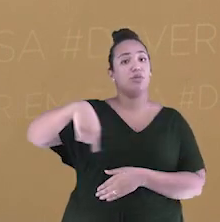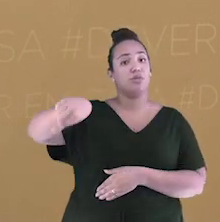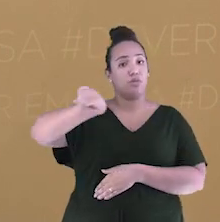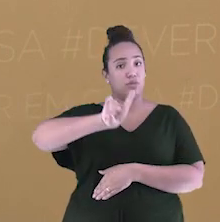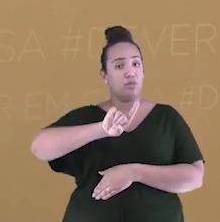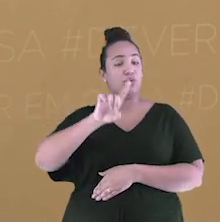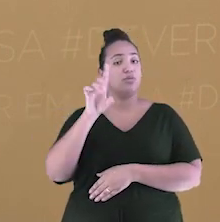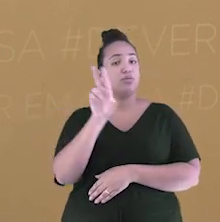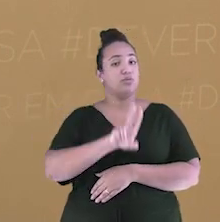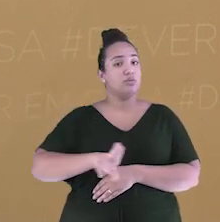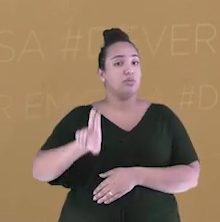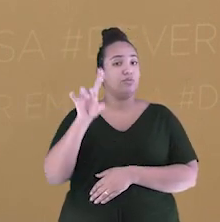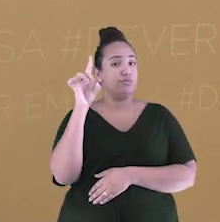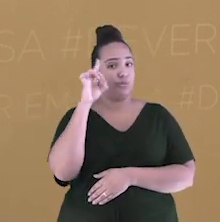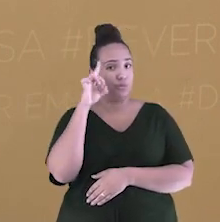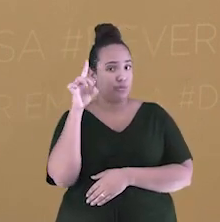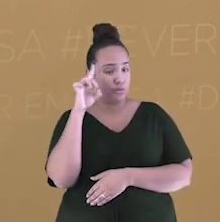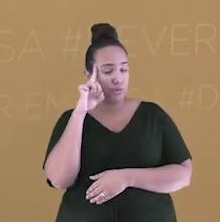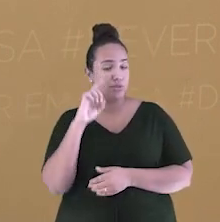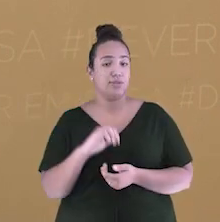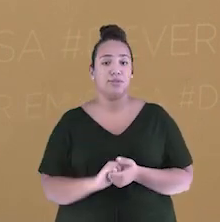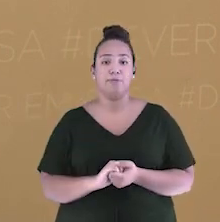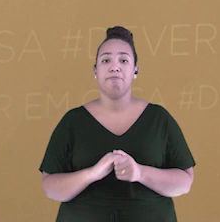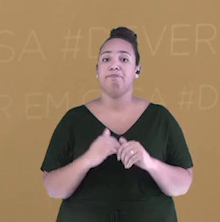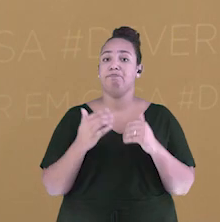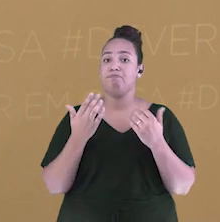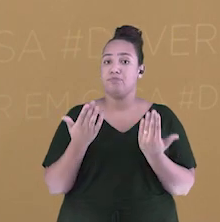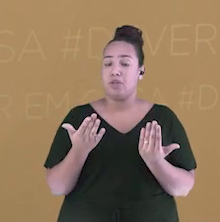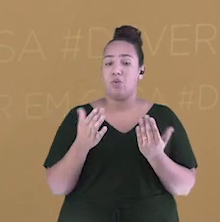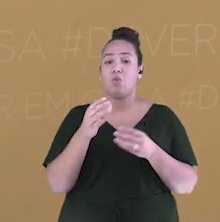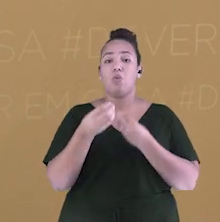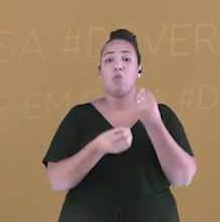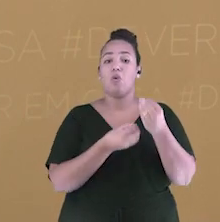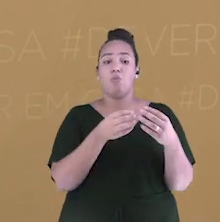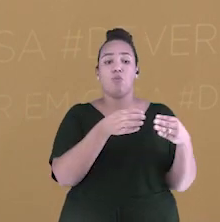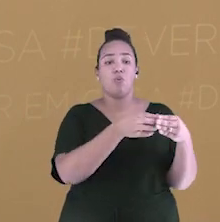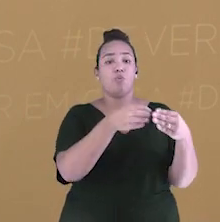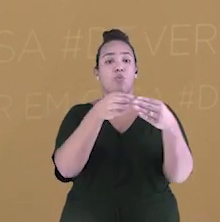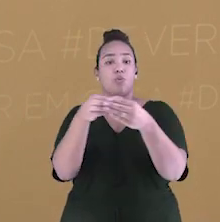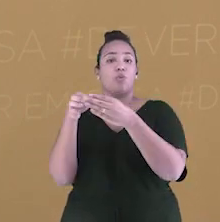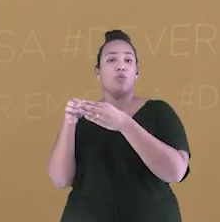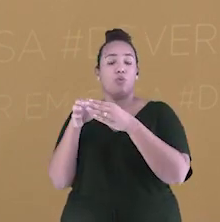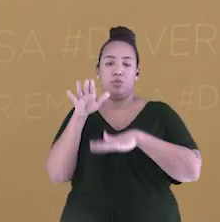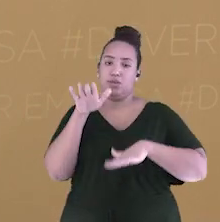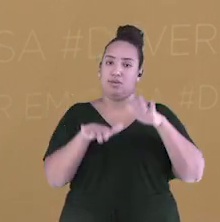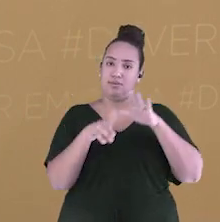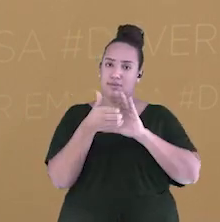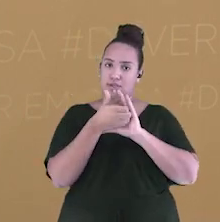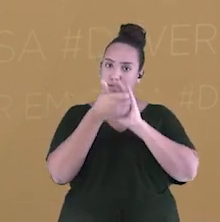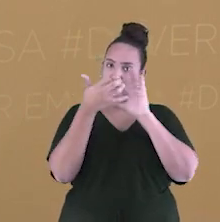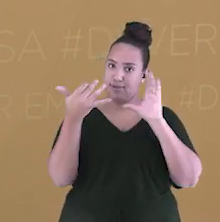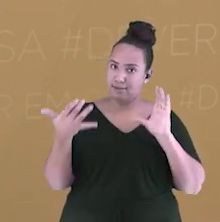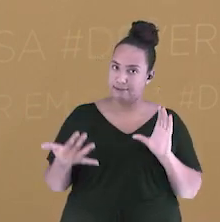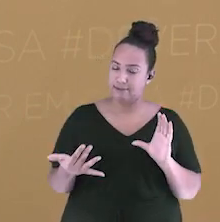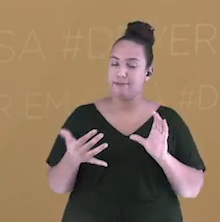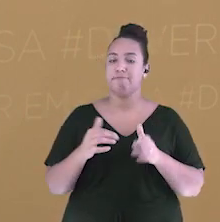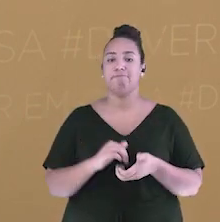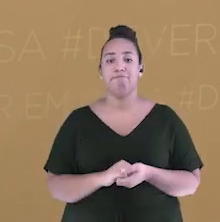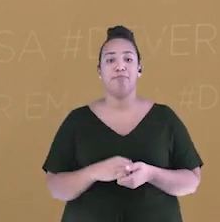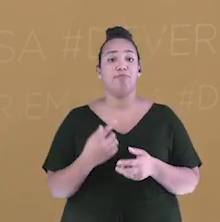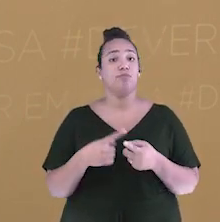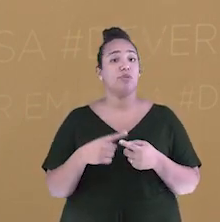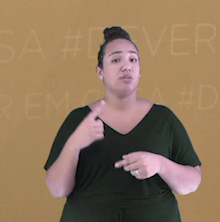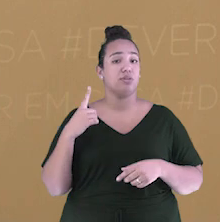dia. Assim, são classificados de acordo com as suas características, de forma que temos um grande número